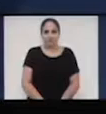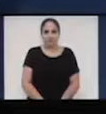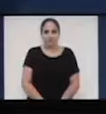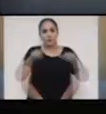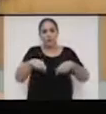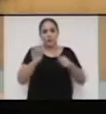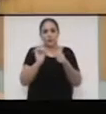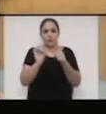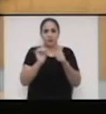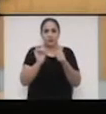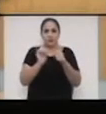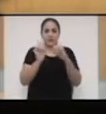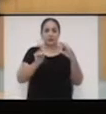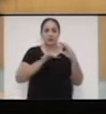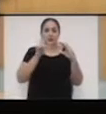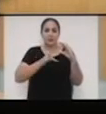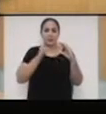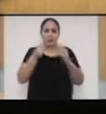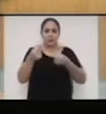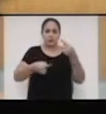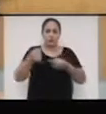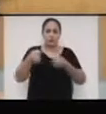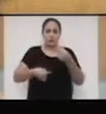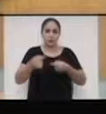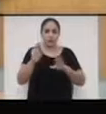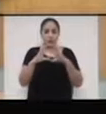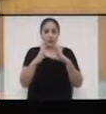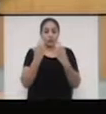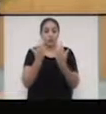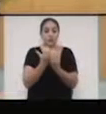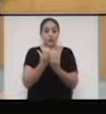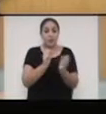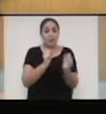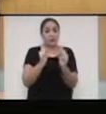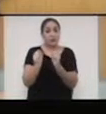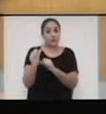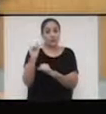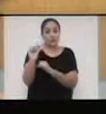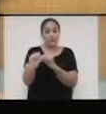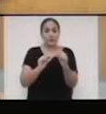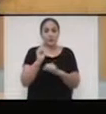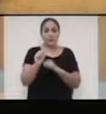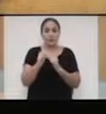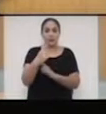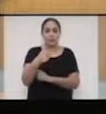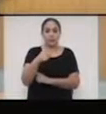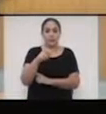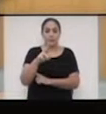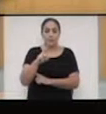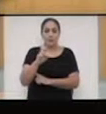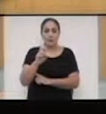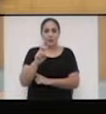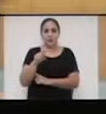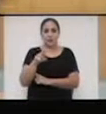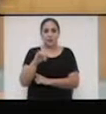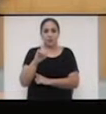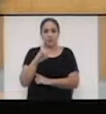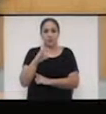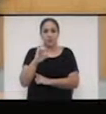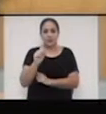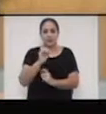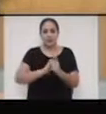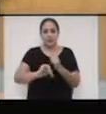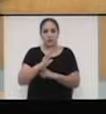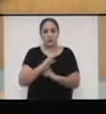Uma audiência pública realizada na Câmara de Vereadores debateu com a comunidade a possível reforma da Previdência Social.